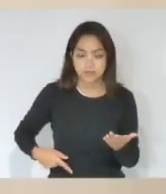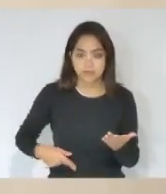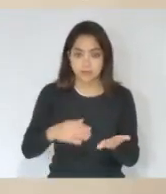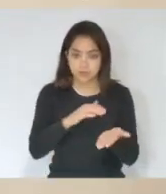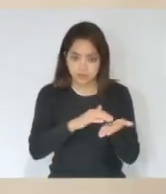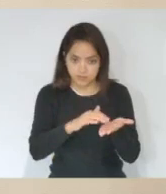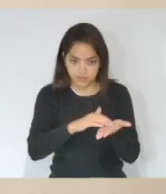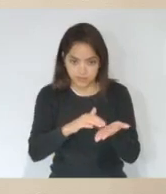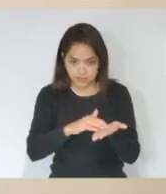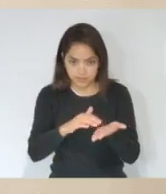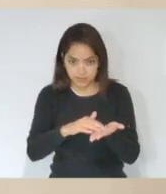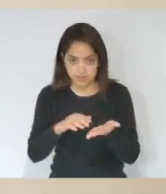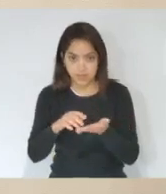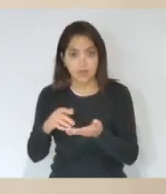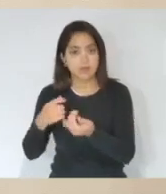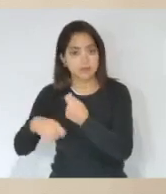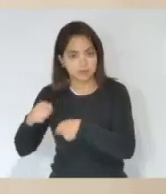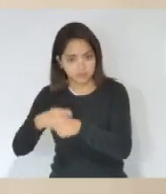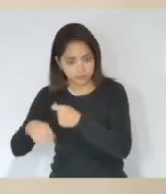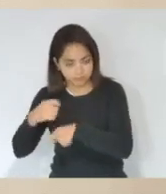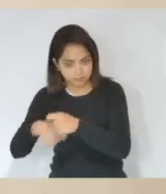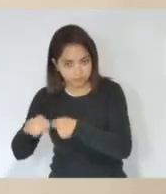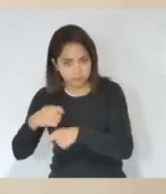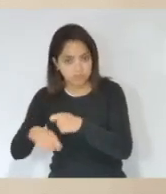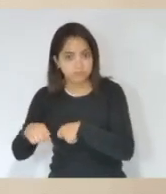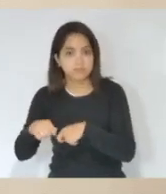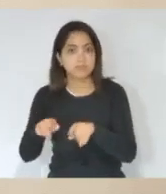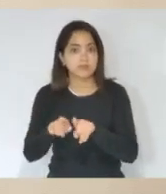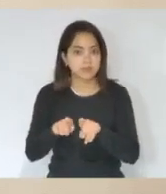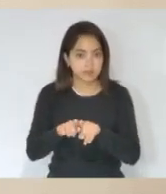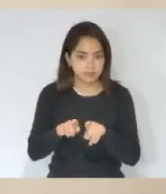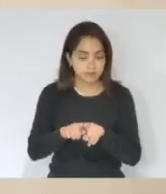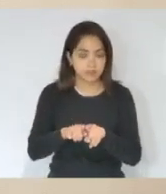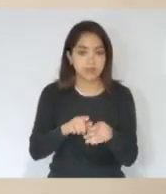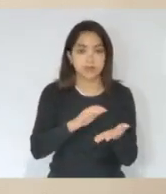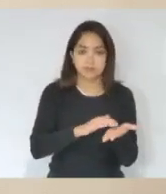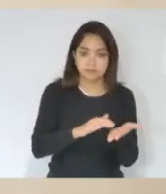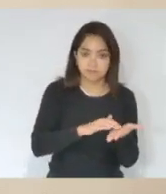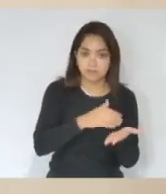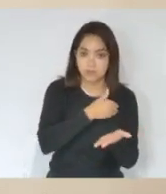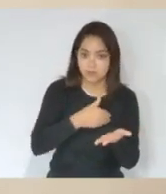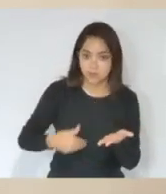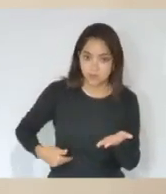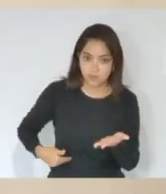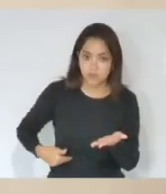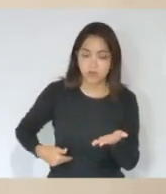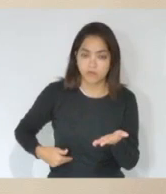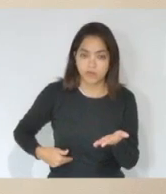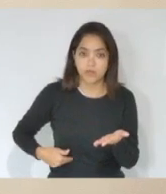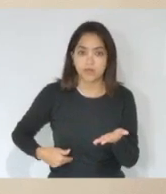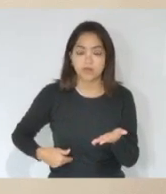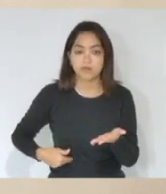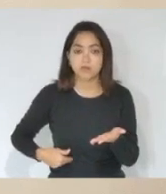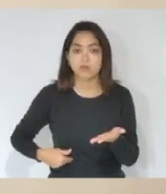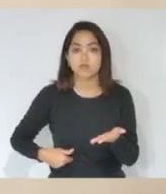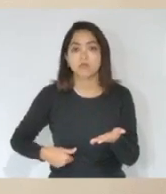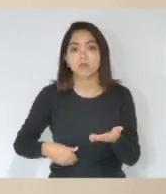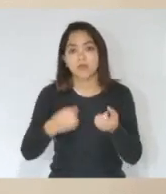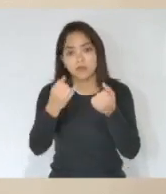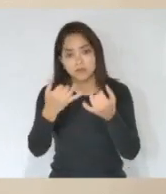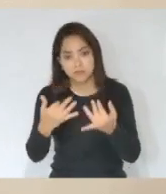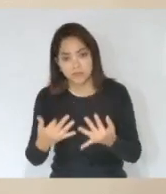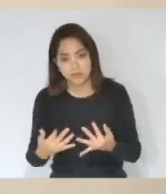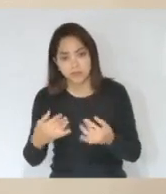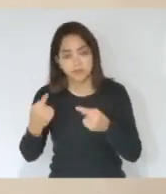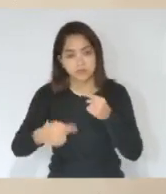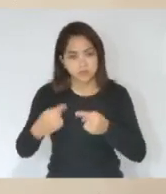secretário da Fazenda e o secretário da Casa Civil, estão o secretário da Fazenda e o secretário da Casa Civil atendendo os diversos segmentos para